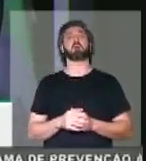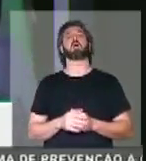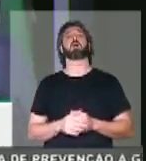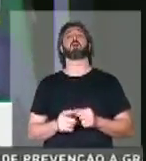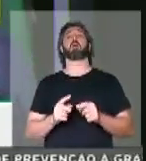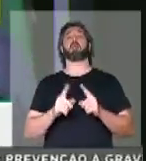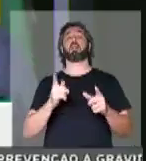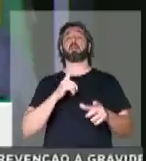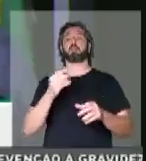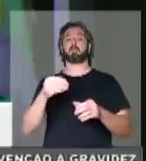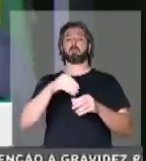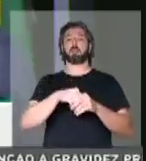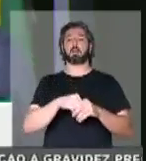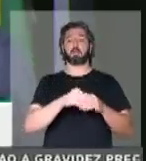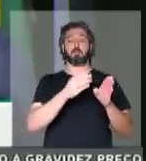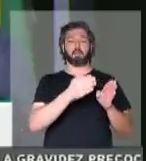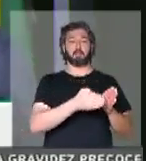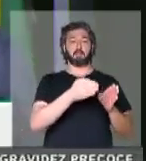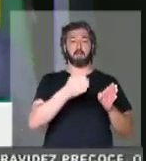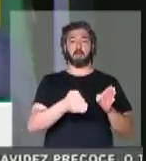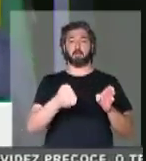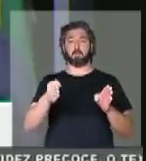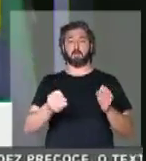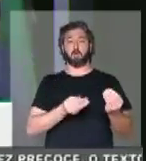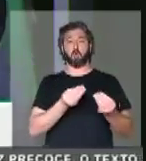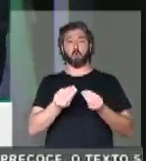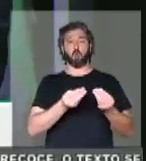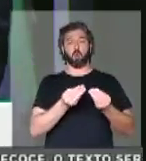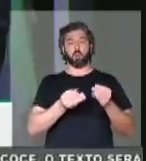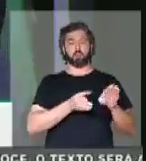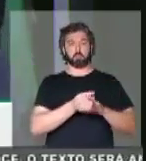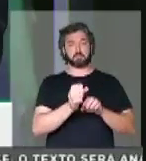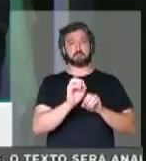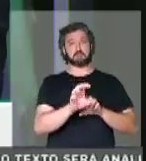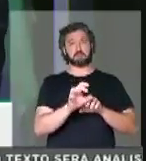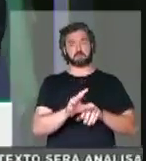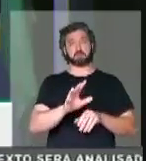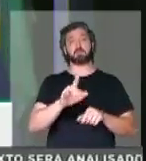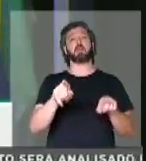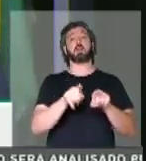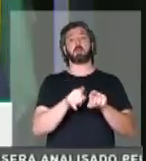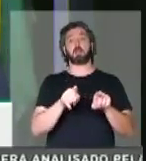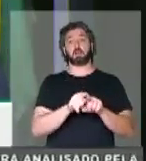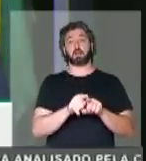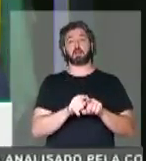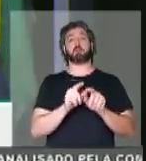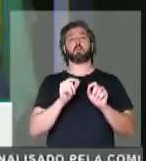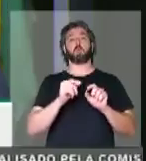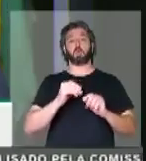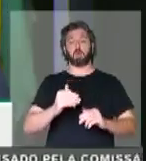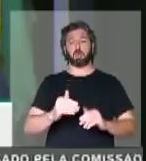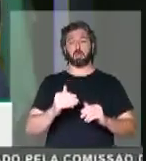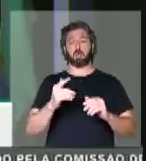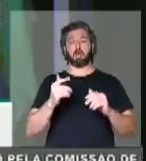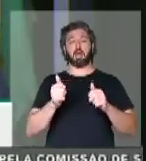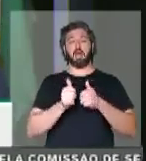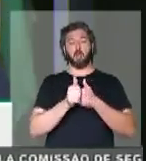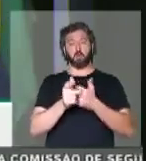traz as etapas desse ensinamento, compreendendo também as etapas do